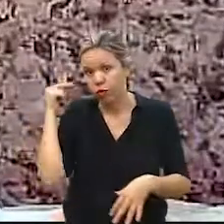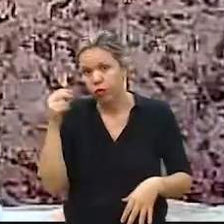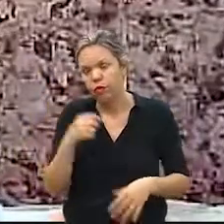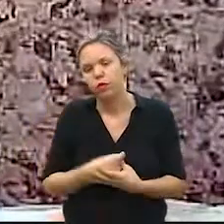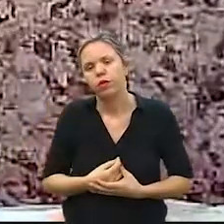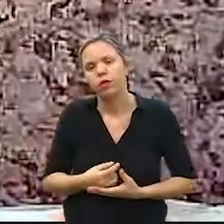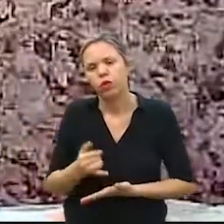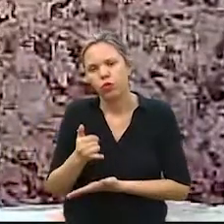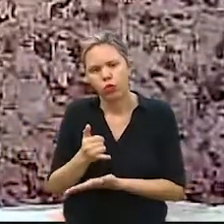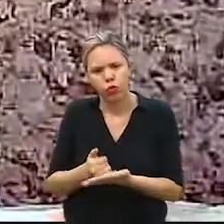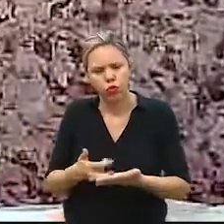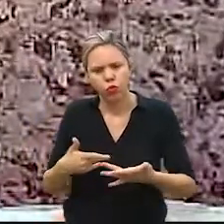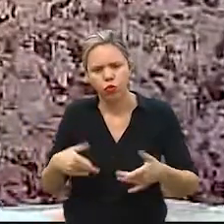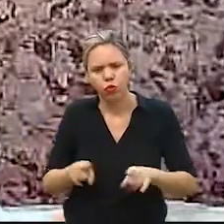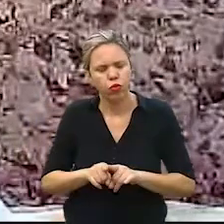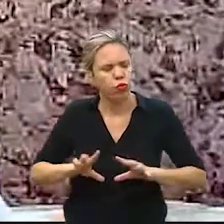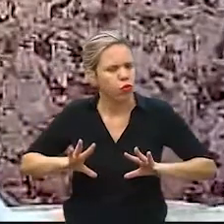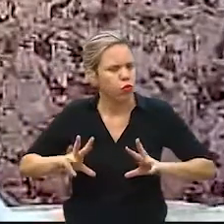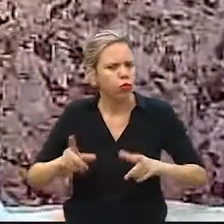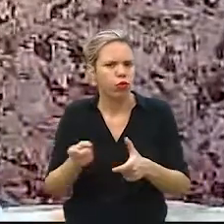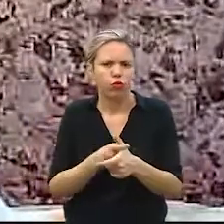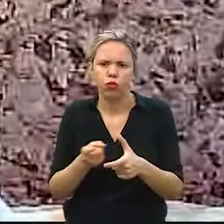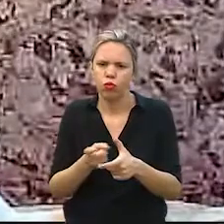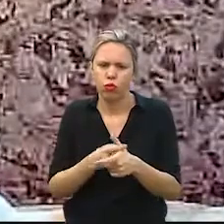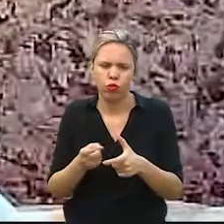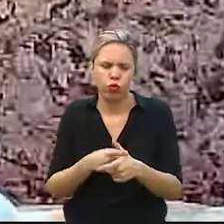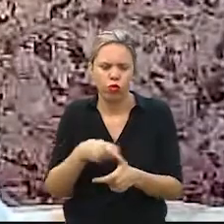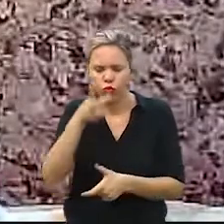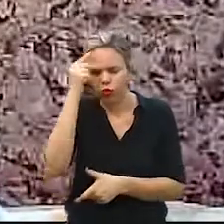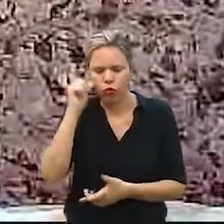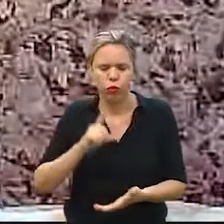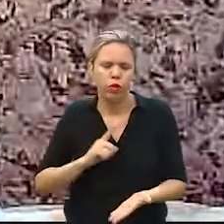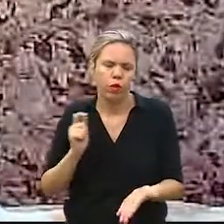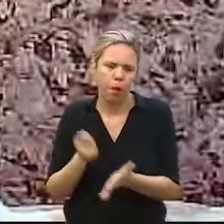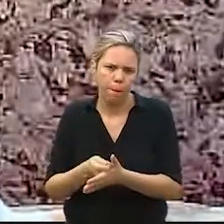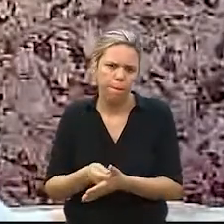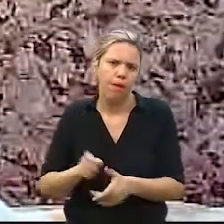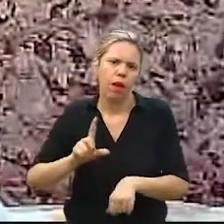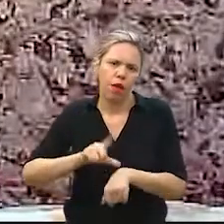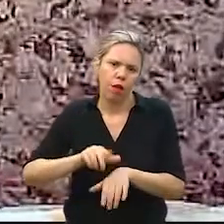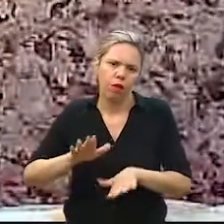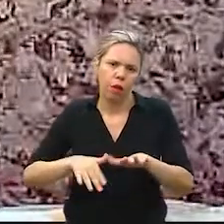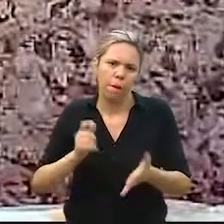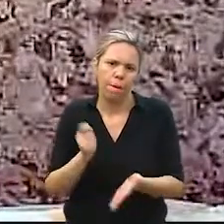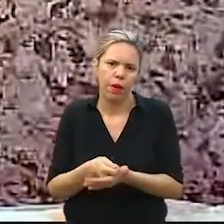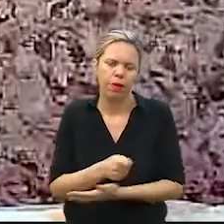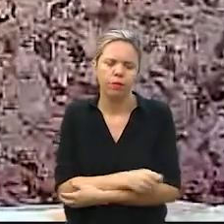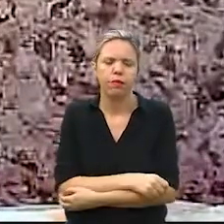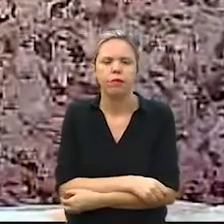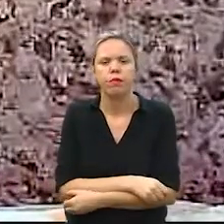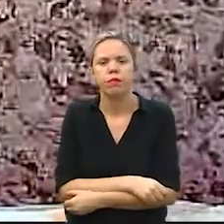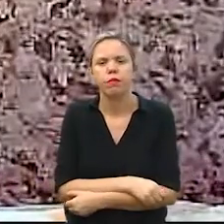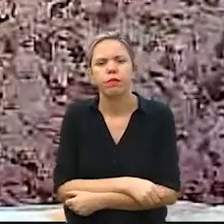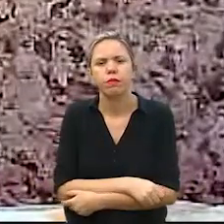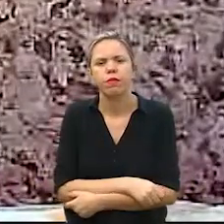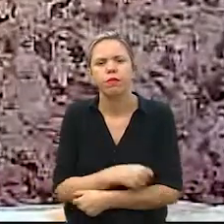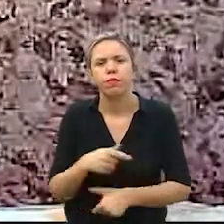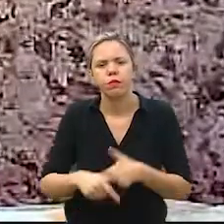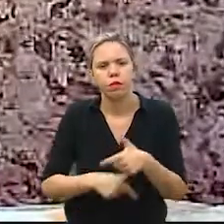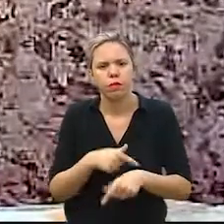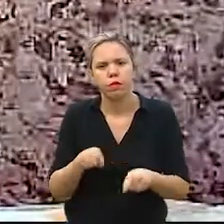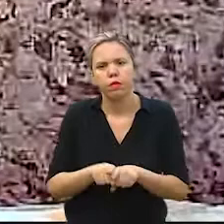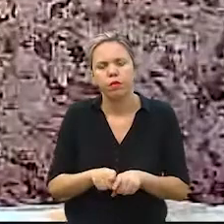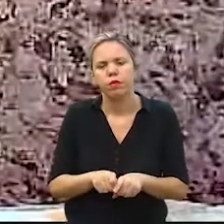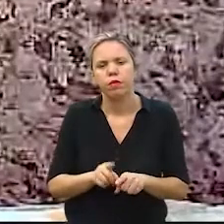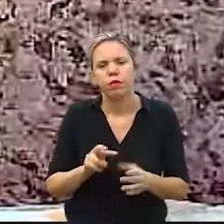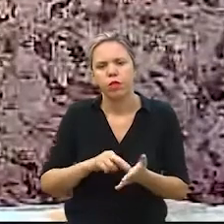as taxas e toda a dívida ativa, tudo que é pago atrasado, né? Que é pago em outros exercícios, mas também que se